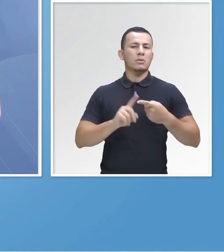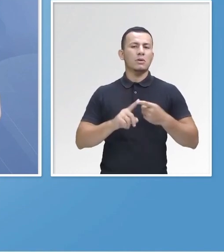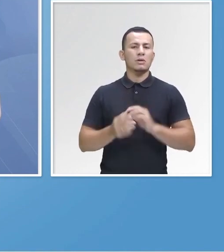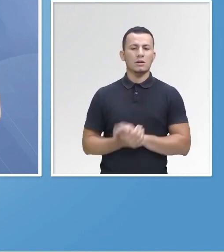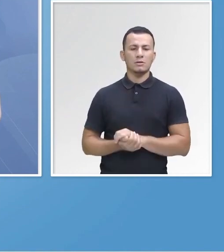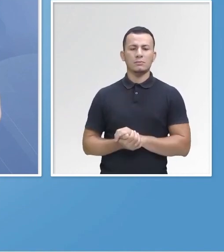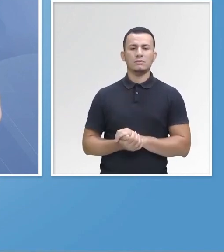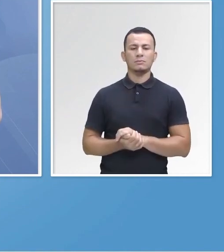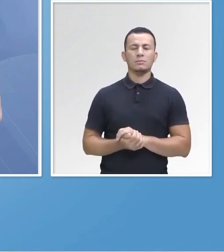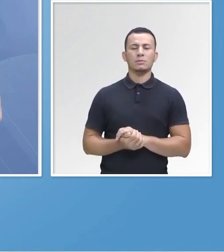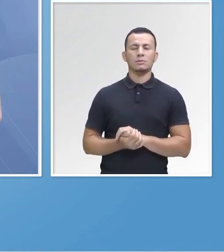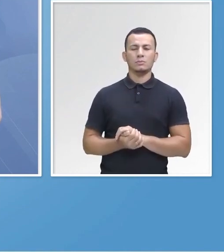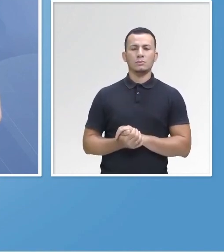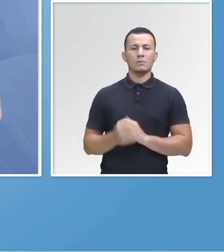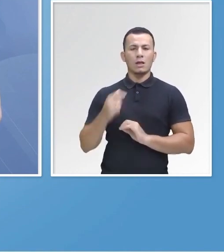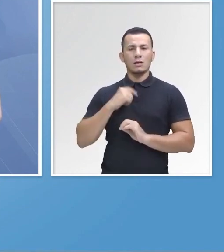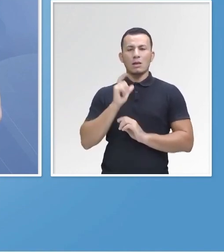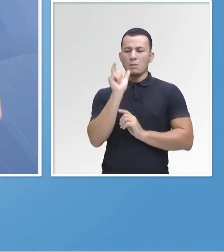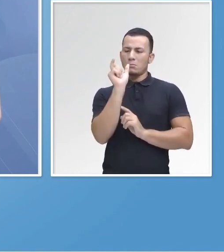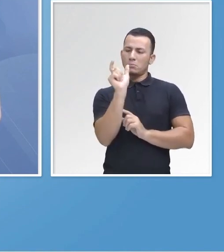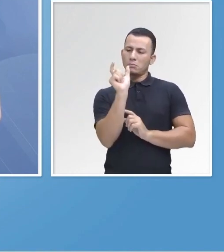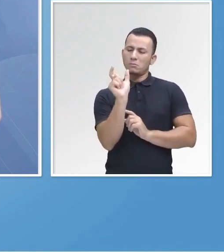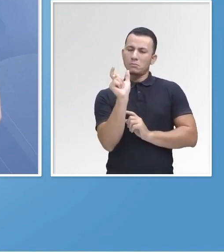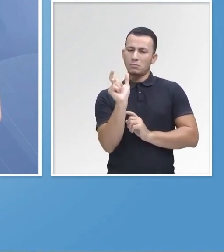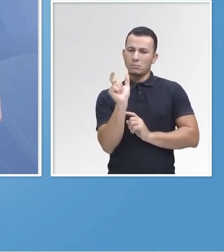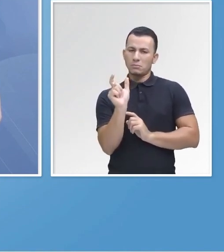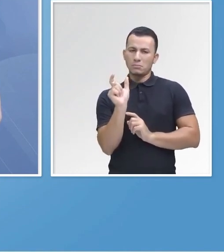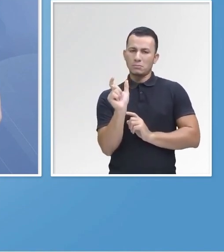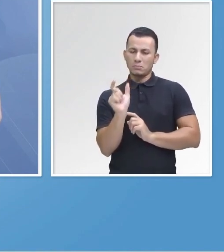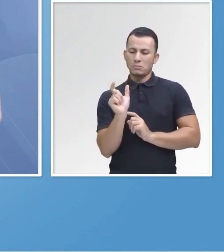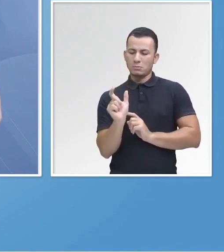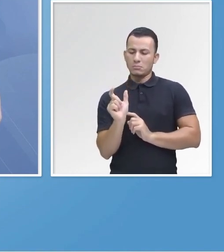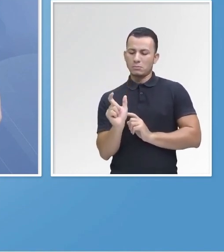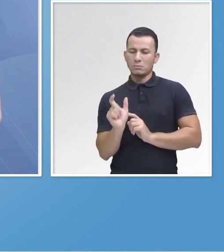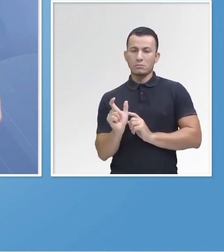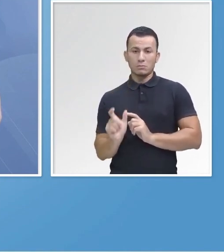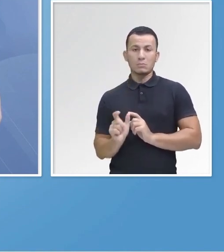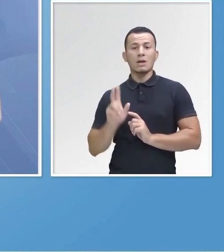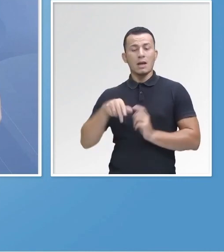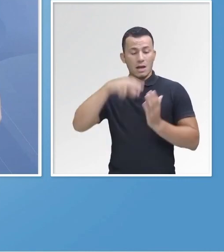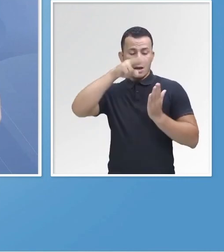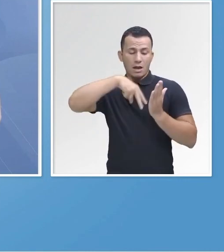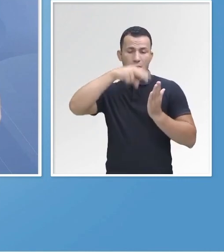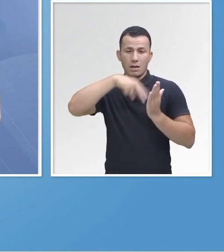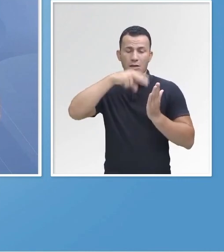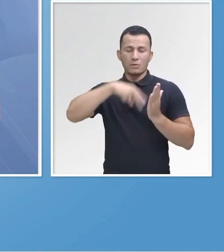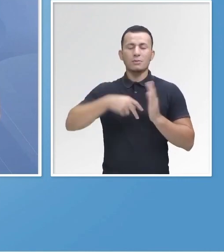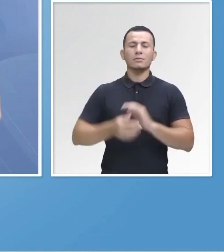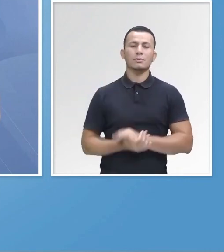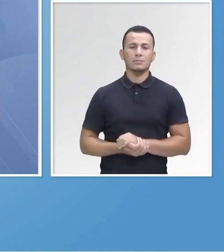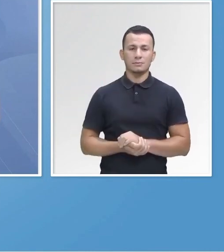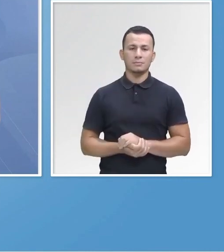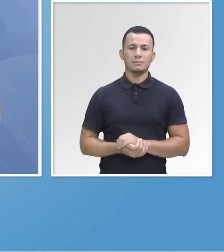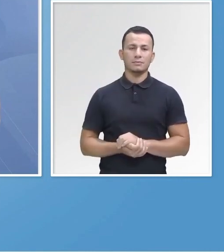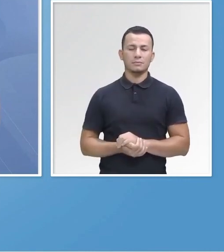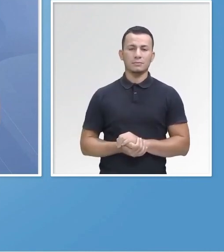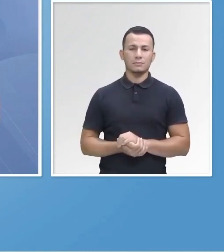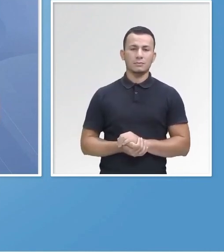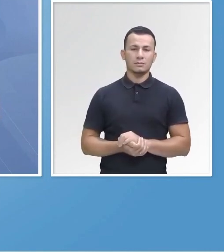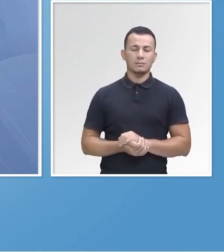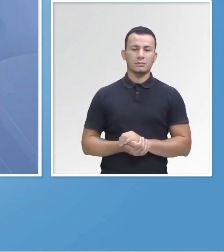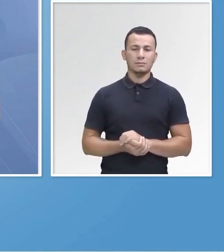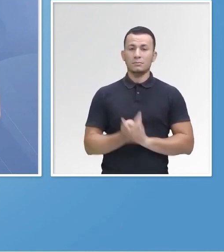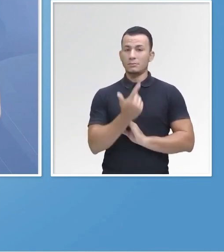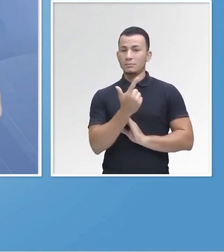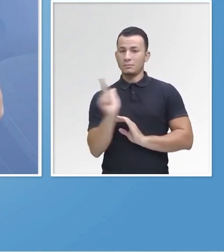inteiro que o meio um terço um quarto e quinto muito bem vamos a nossa